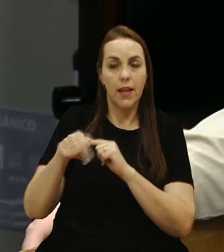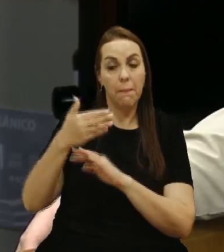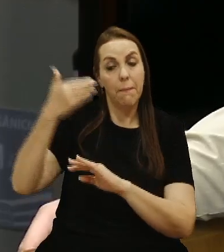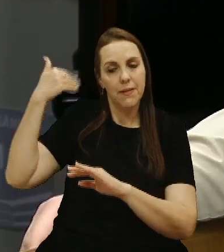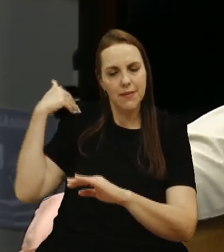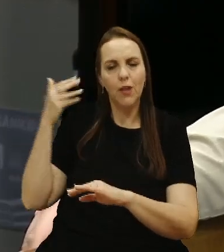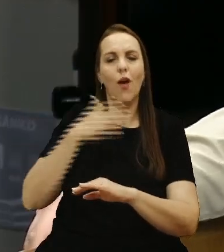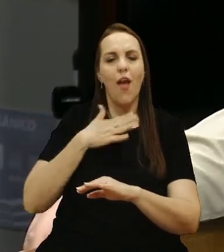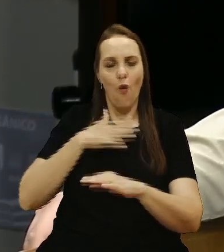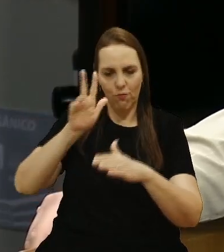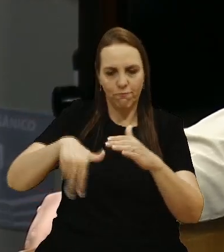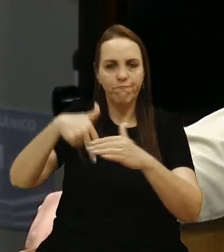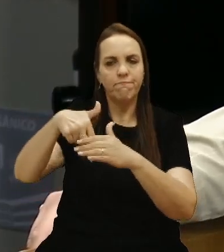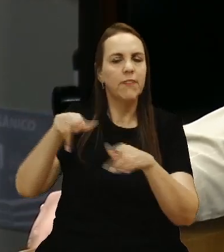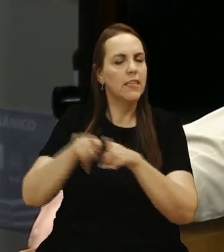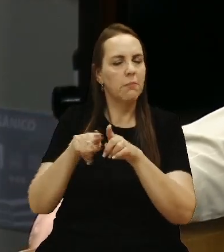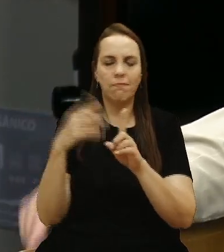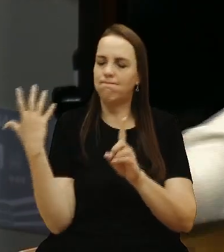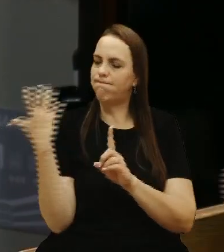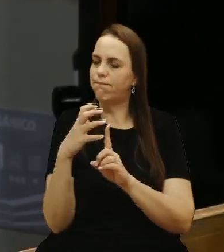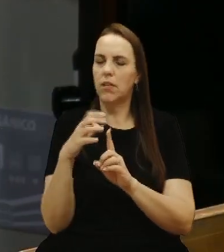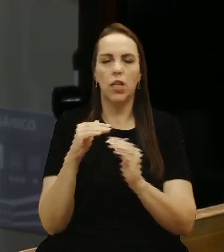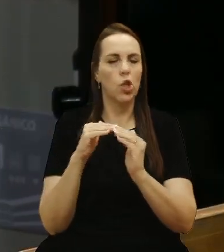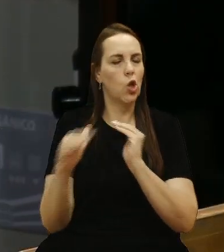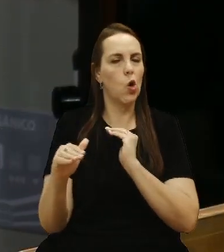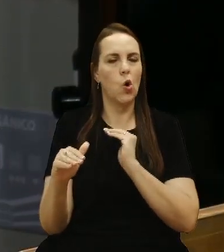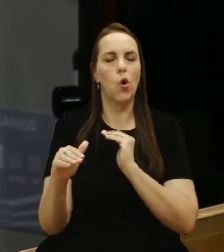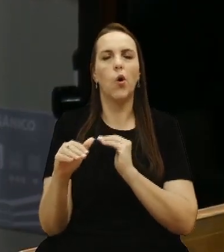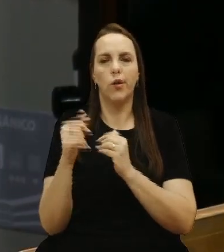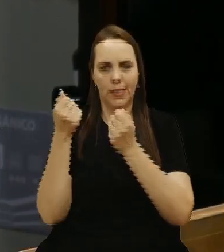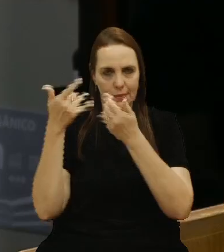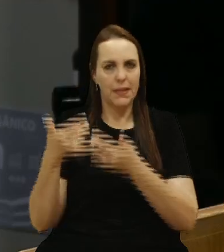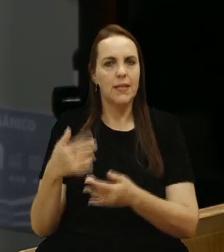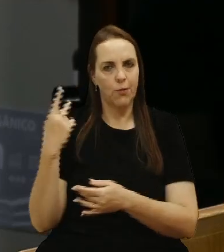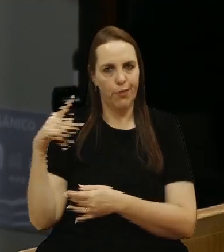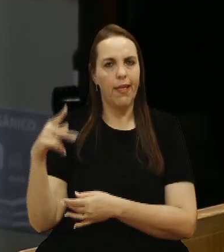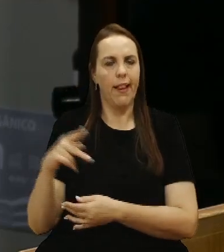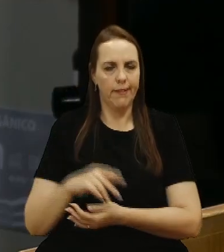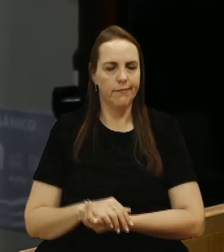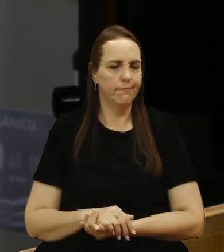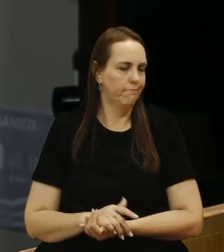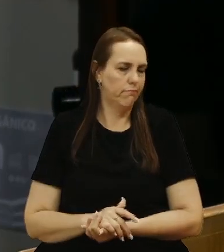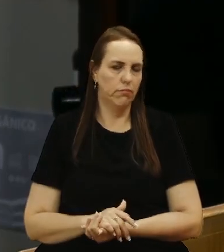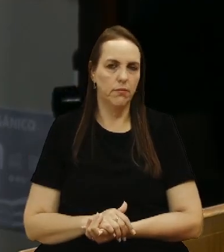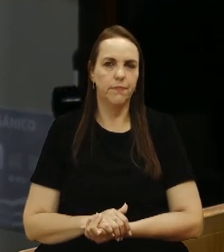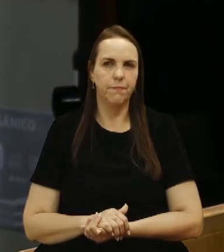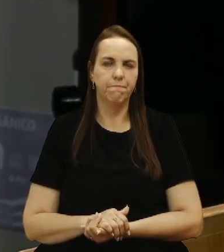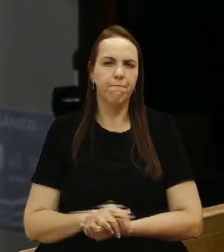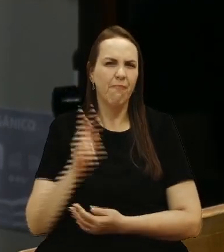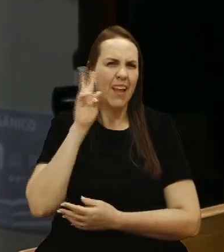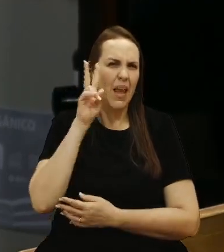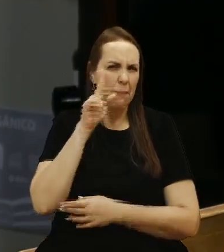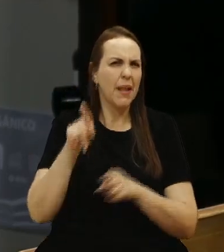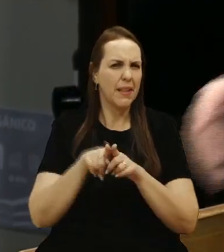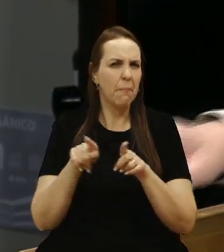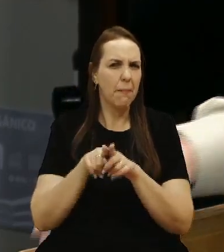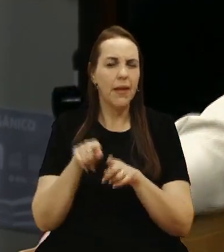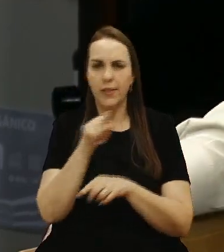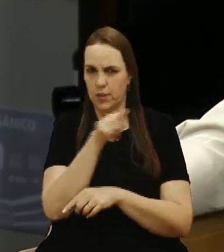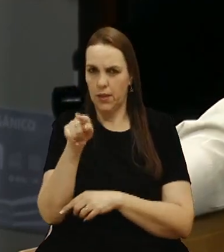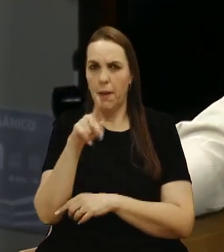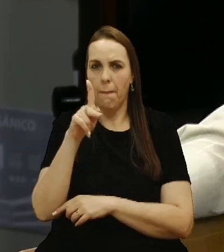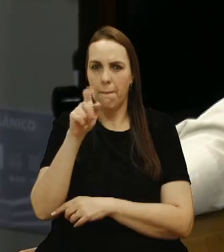tribuna rechaçando também esse posicionamento do Peninha. Eu preciso lembrar ao Peninha e aqueles que defendem